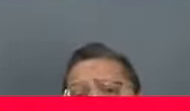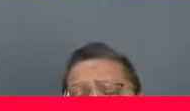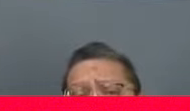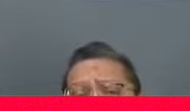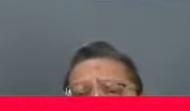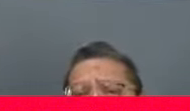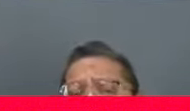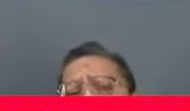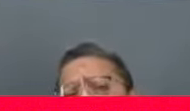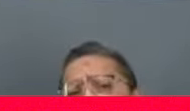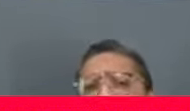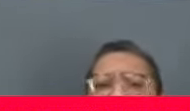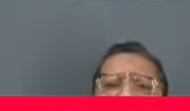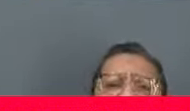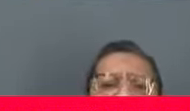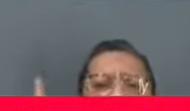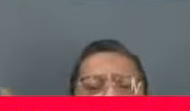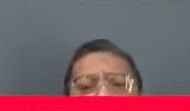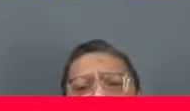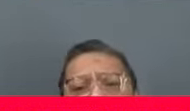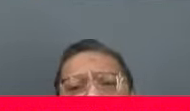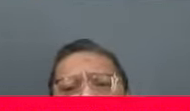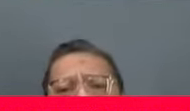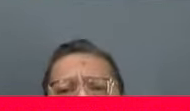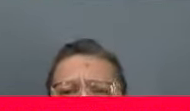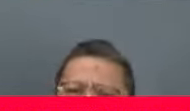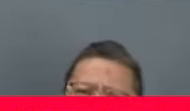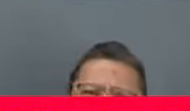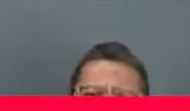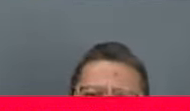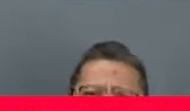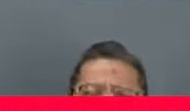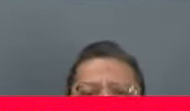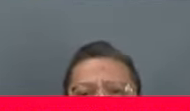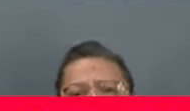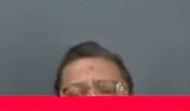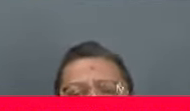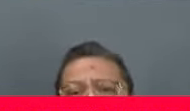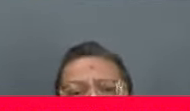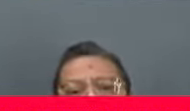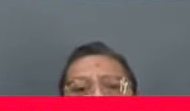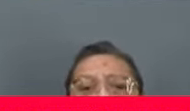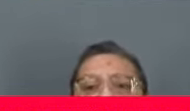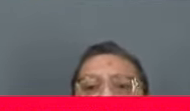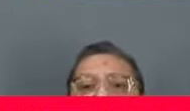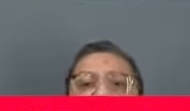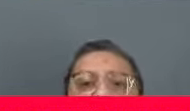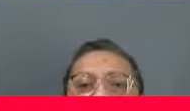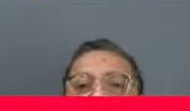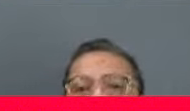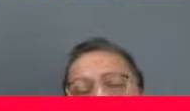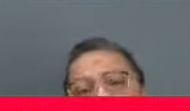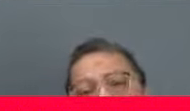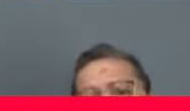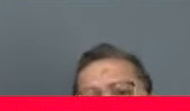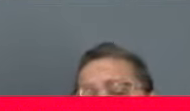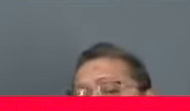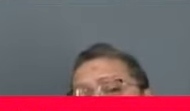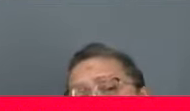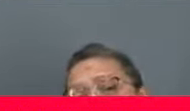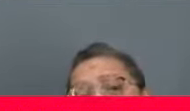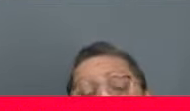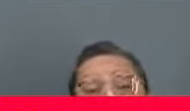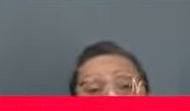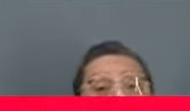dizem que está defendendo democracia e aí não consegue ir num restaurante não consegue